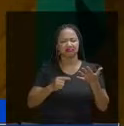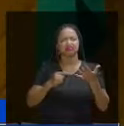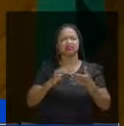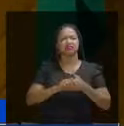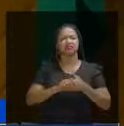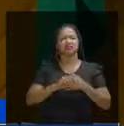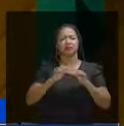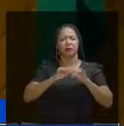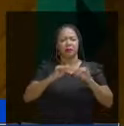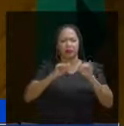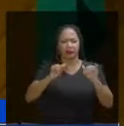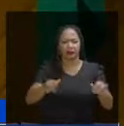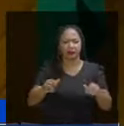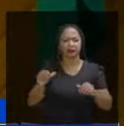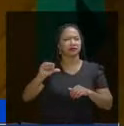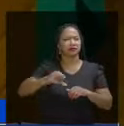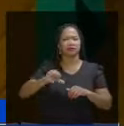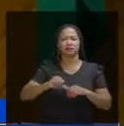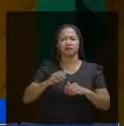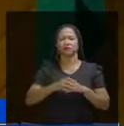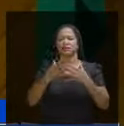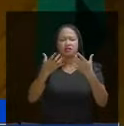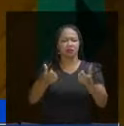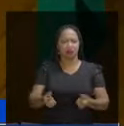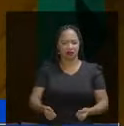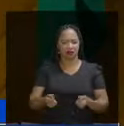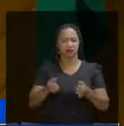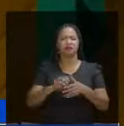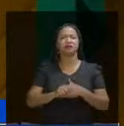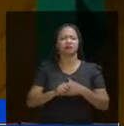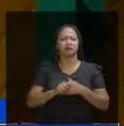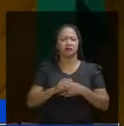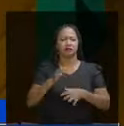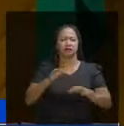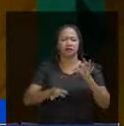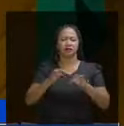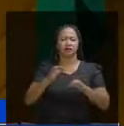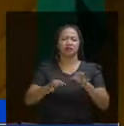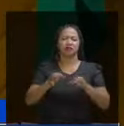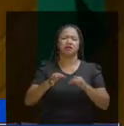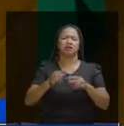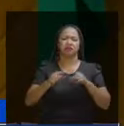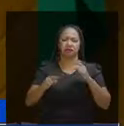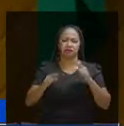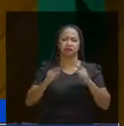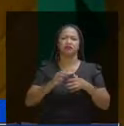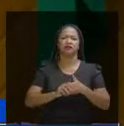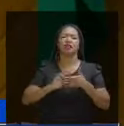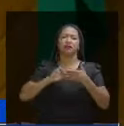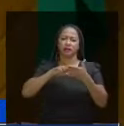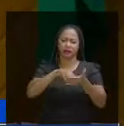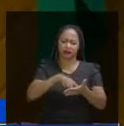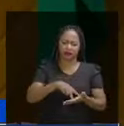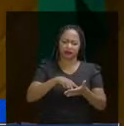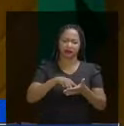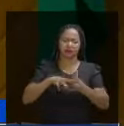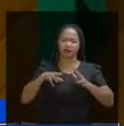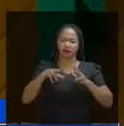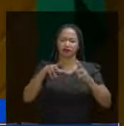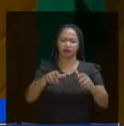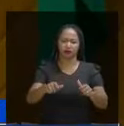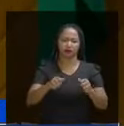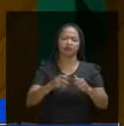propaganda negativa, o recurso não merece provimento, devendo a sentença que julgou pela improcedência ser mantida em sua